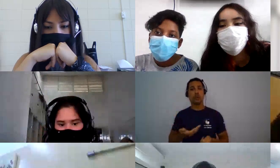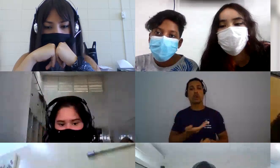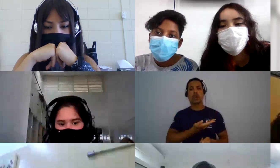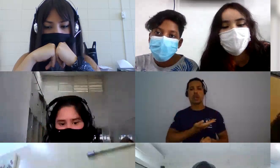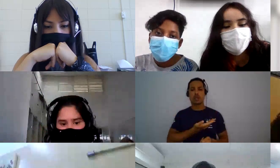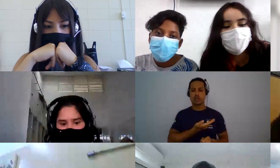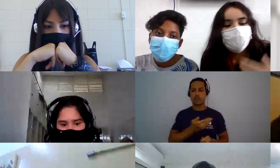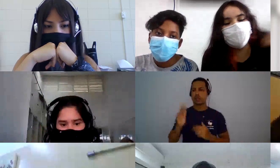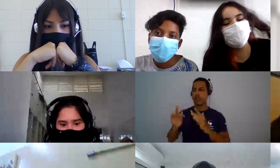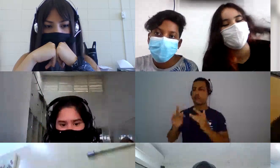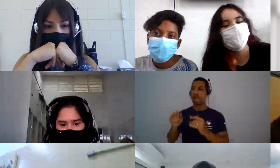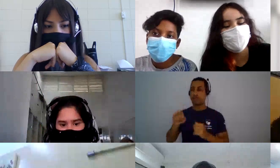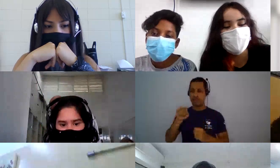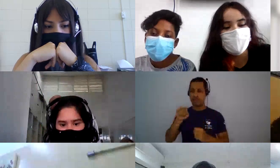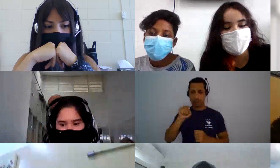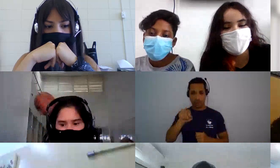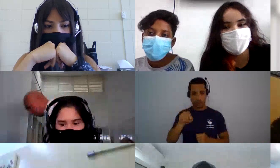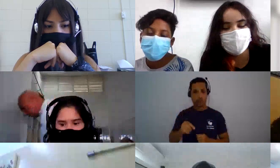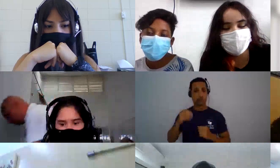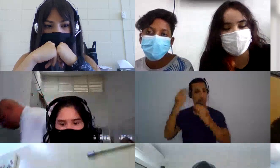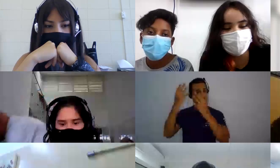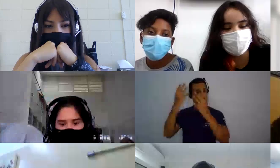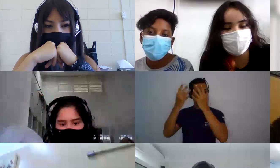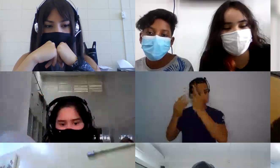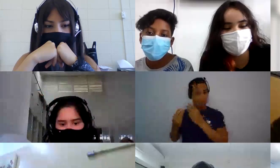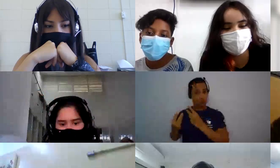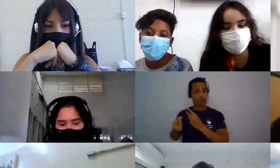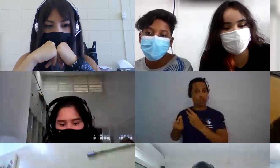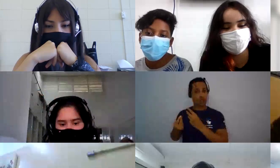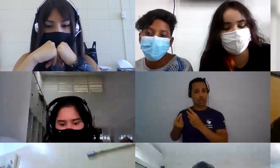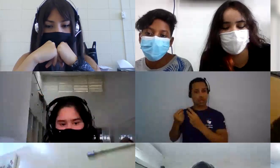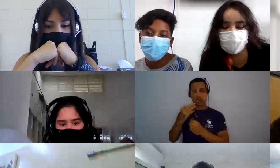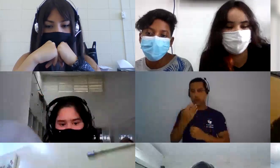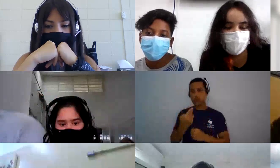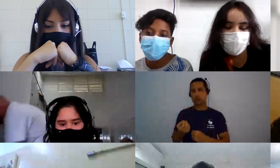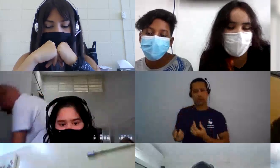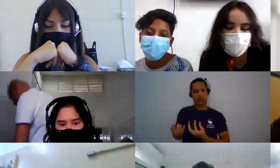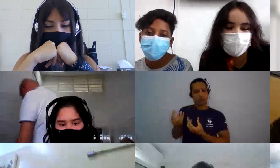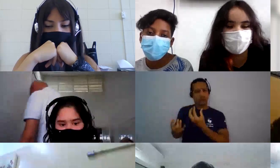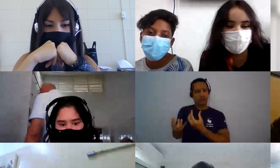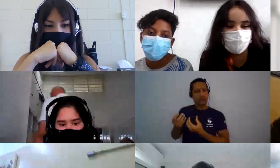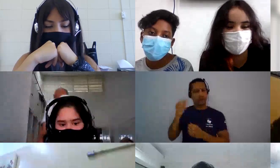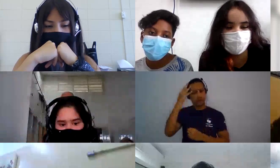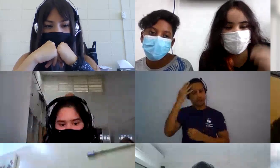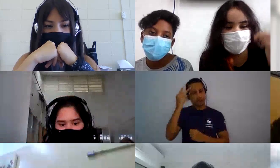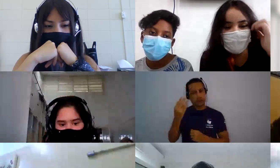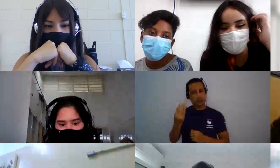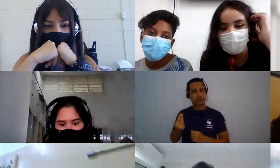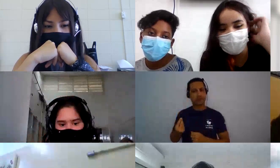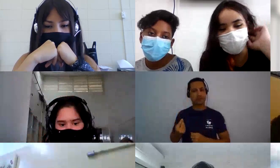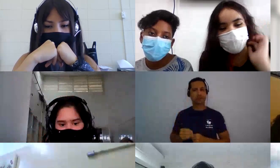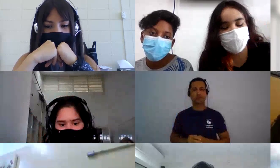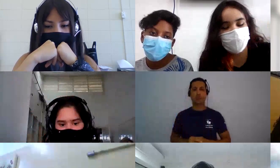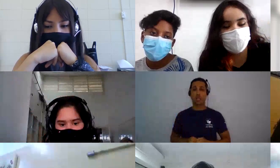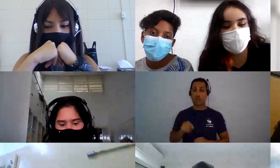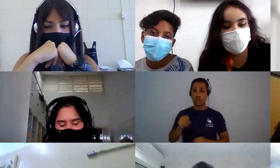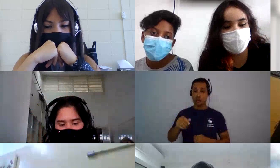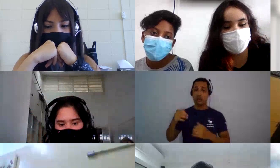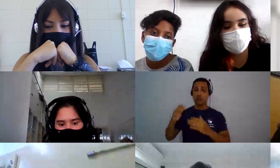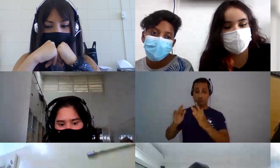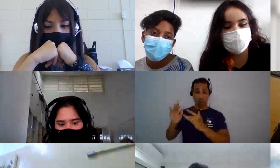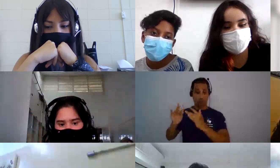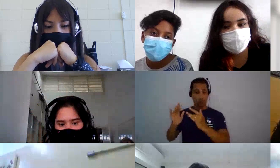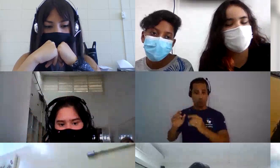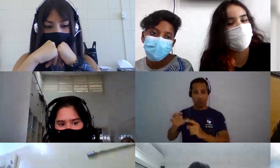Isso, você mesmo, Gabi. Do cabelo cor de fogo. Você, todas suas amigas ficando. Você ficaria por